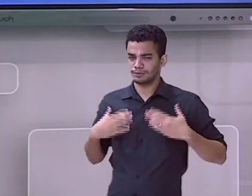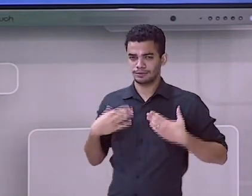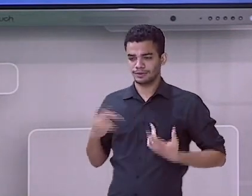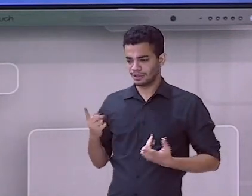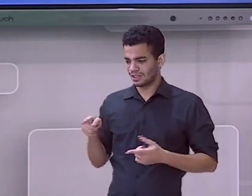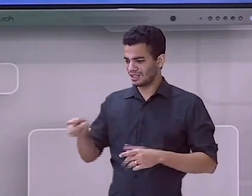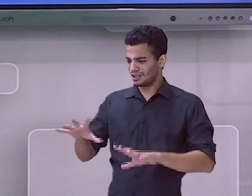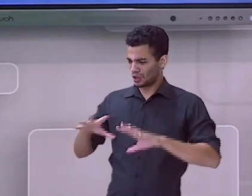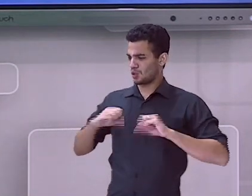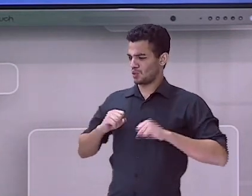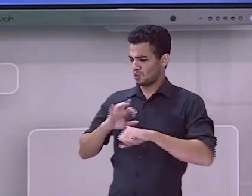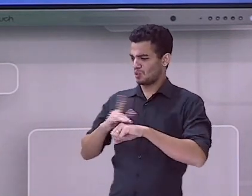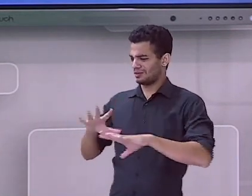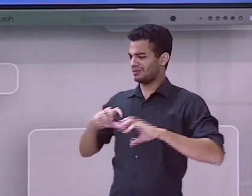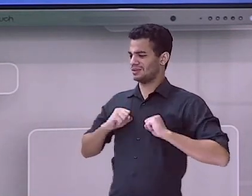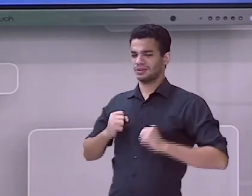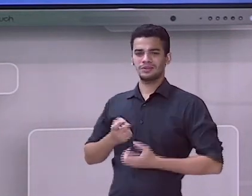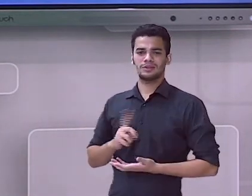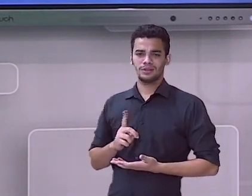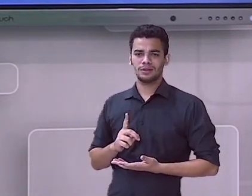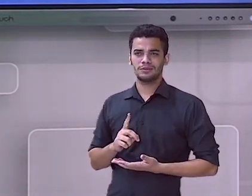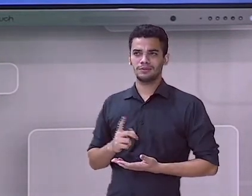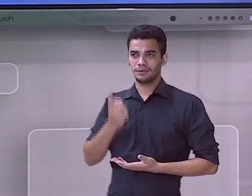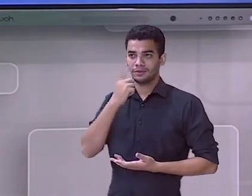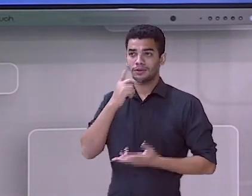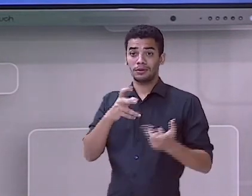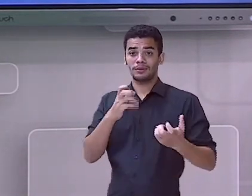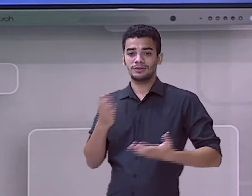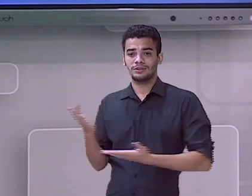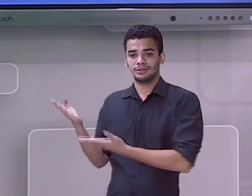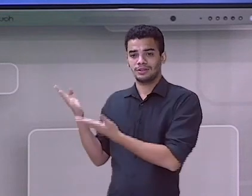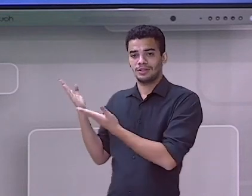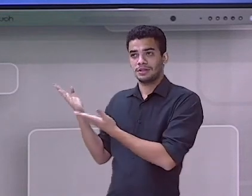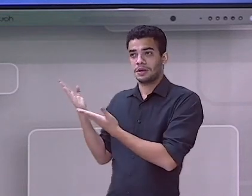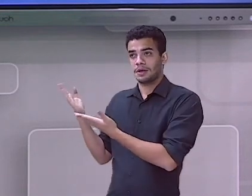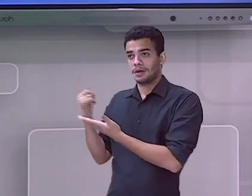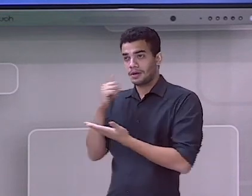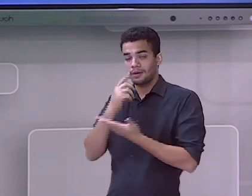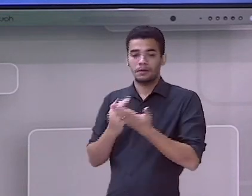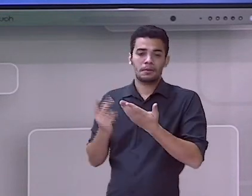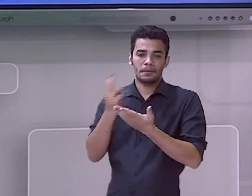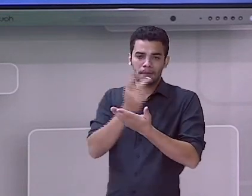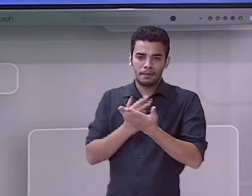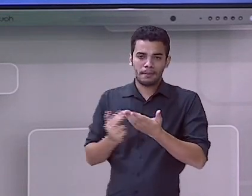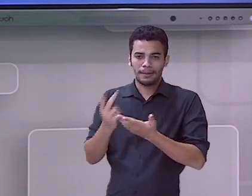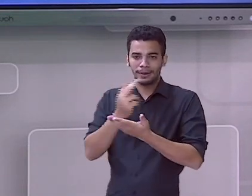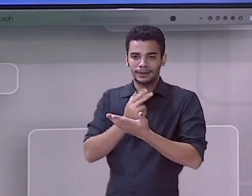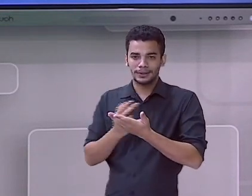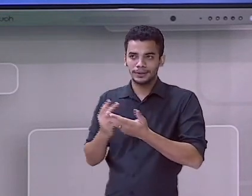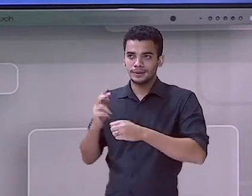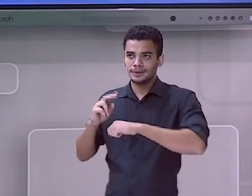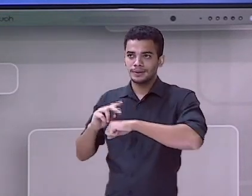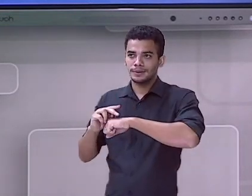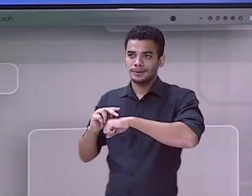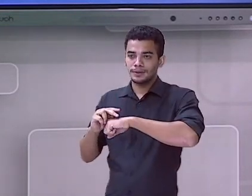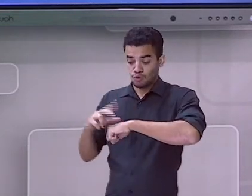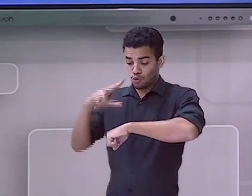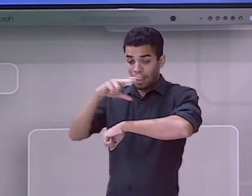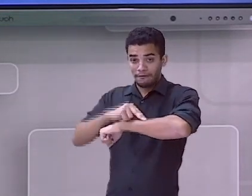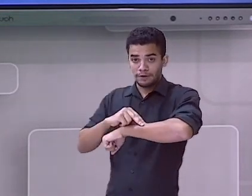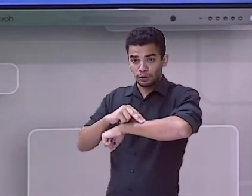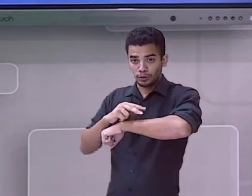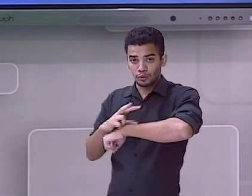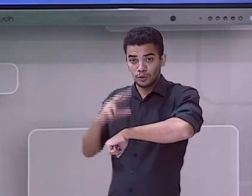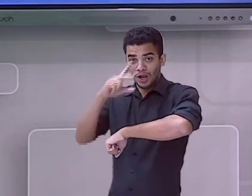né? Então, olha lá, ó, nossos representantes. Olha lá o nosso grilo. Na verdade, ali é um